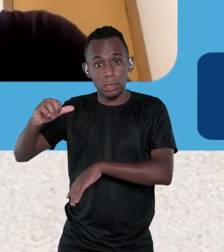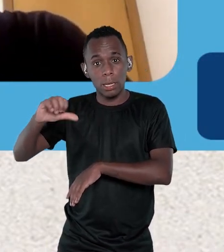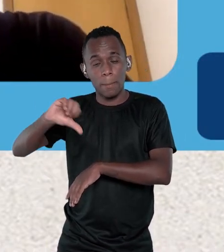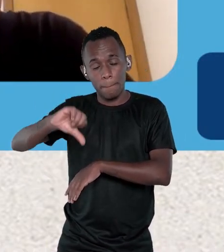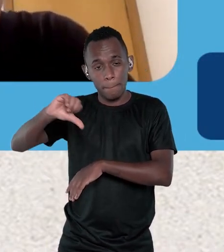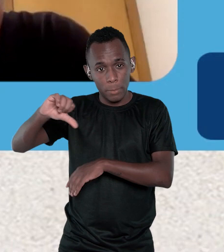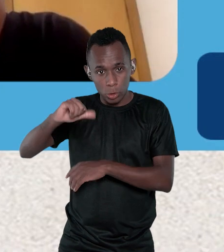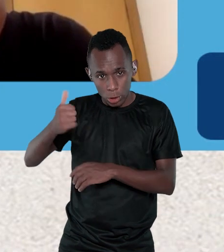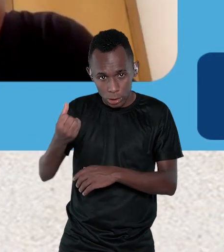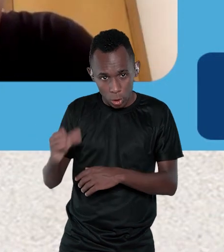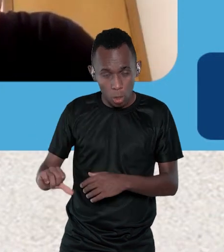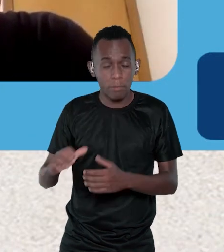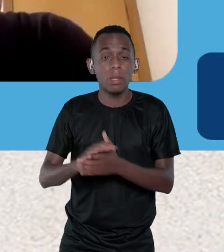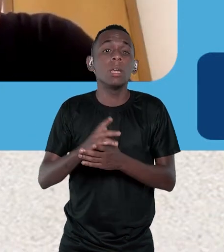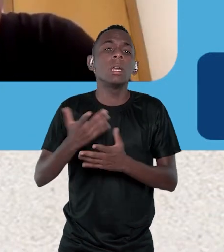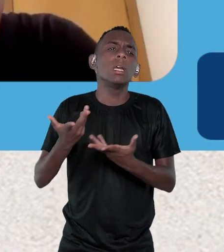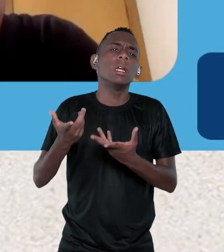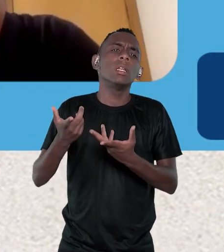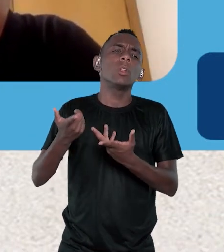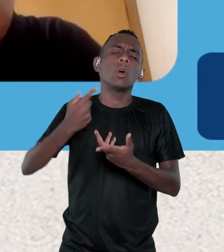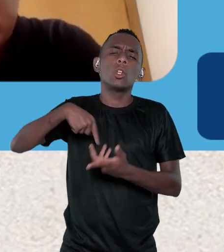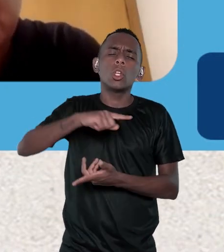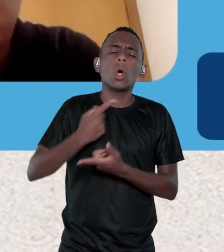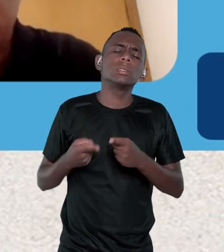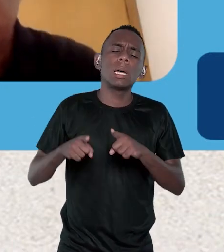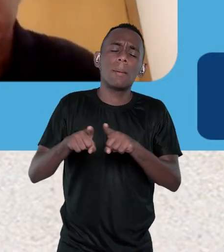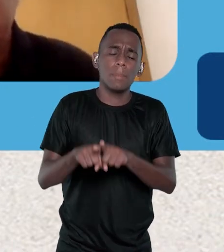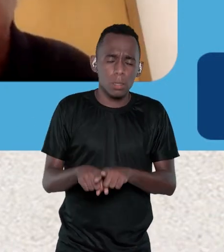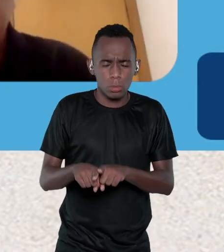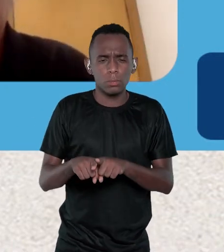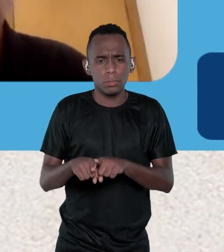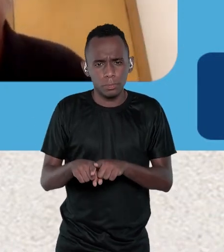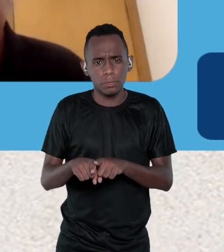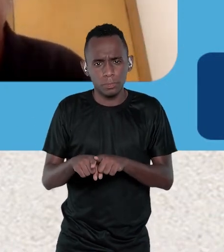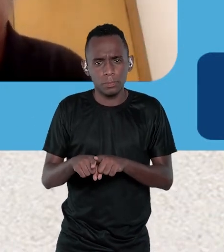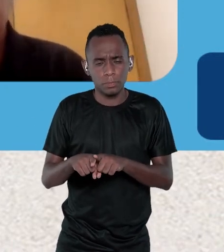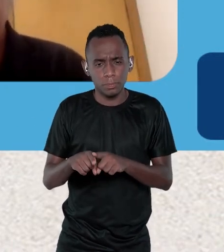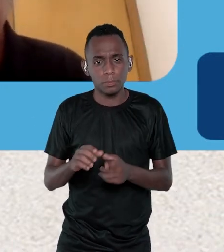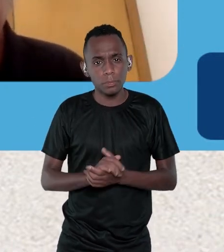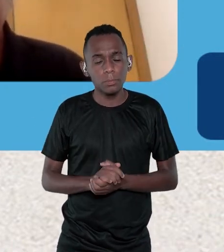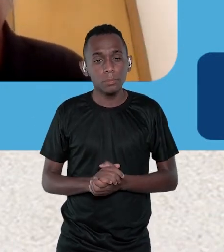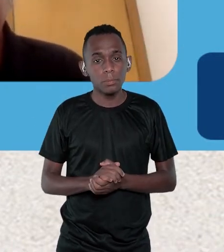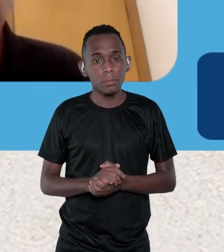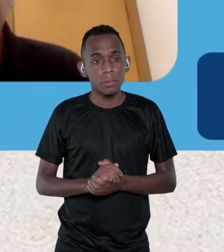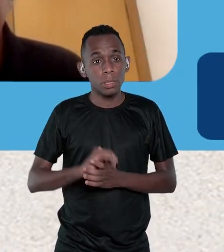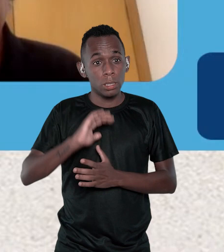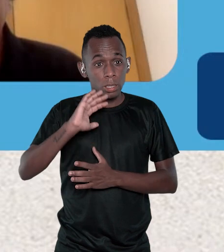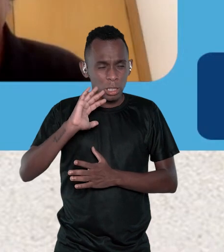minha primeira letra para o Cilan. E ele cismou comigo, a gente era amigo,